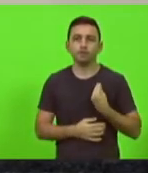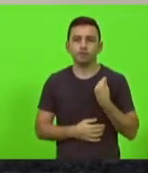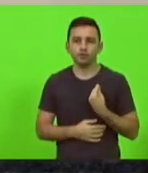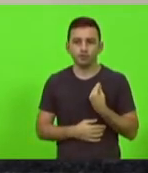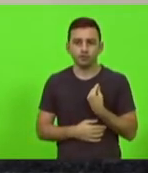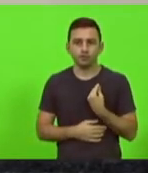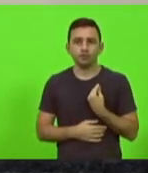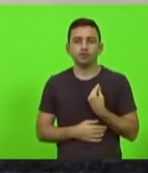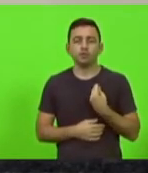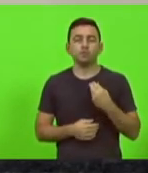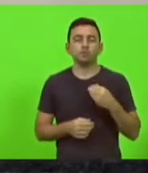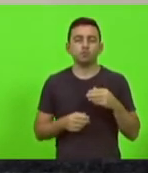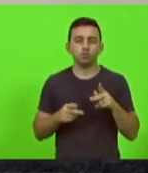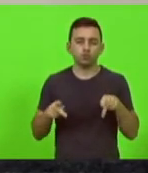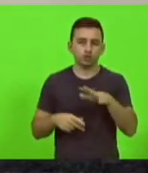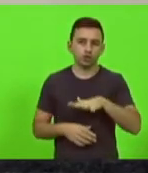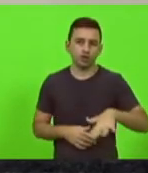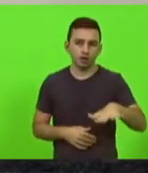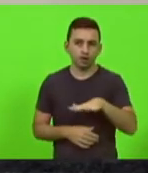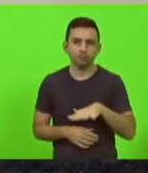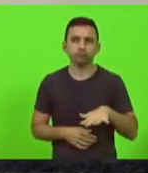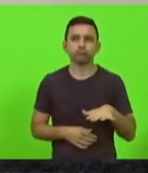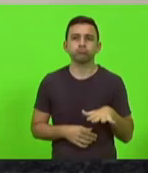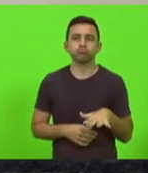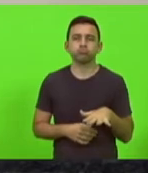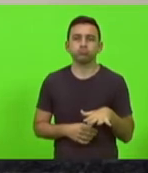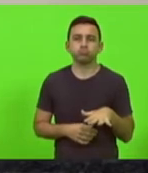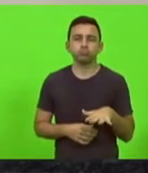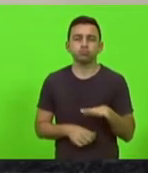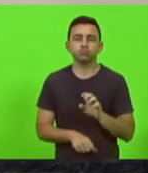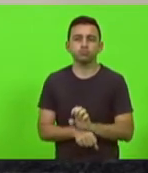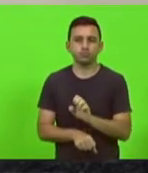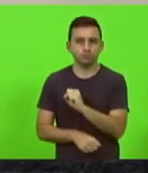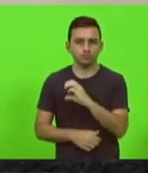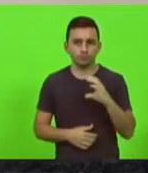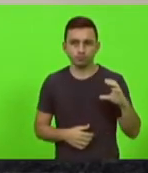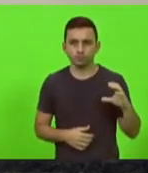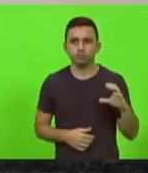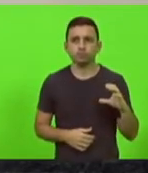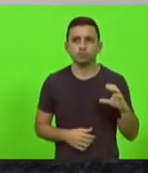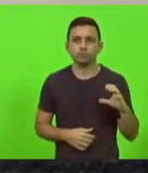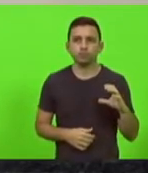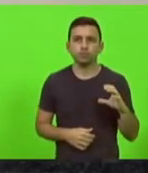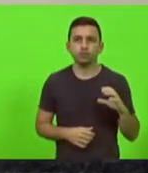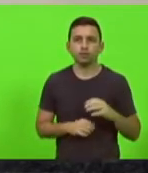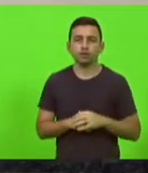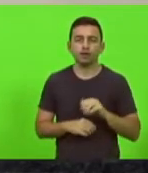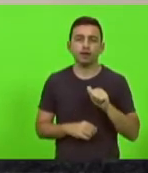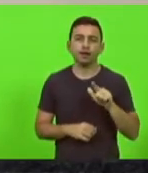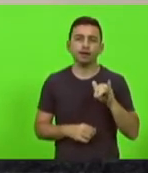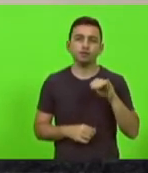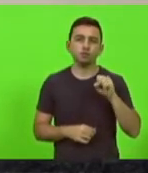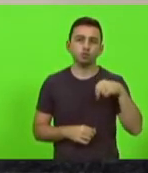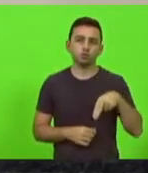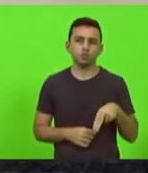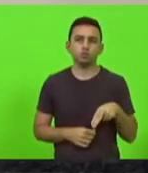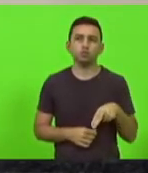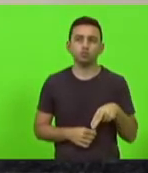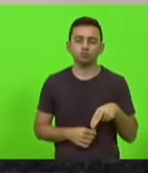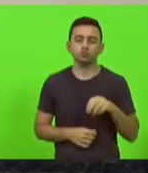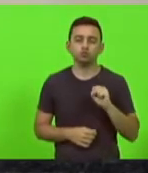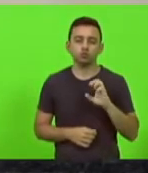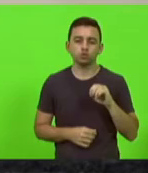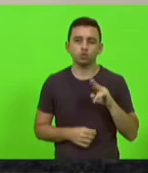senhor Procurador-Geral do Estado de Santa Catarina, Alisson de Bom de